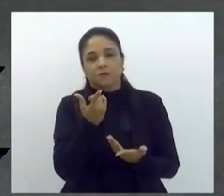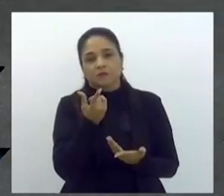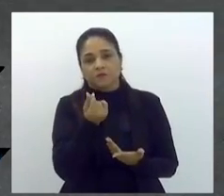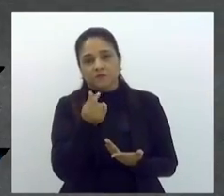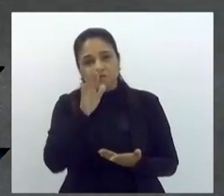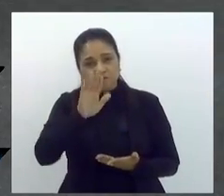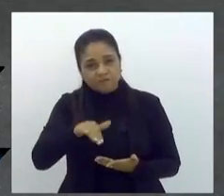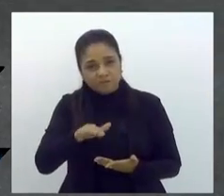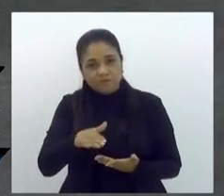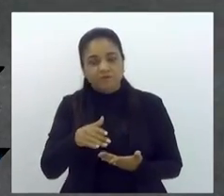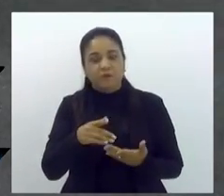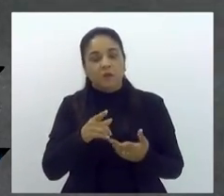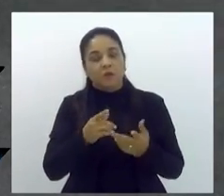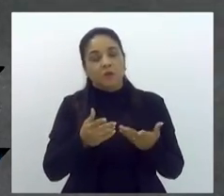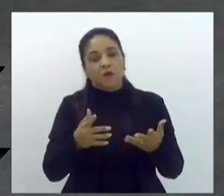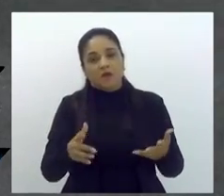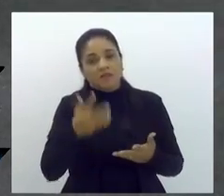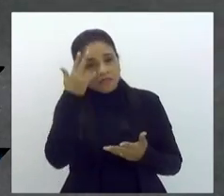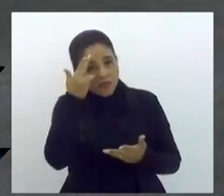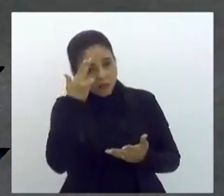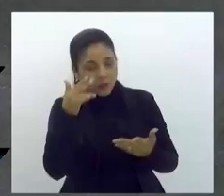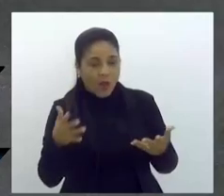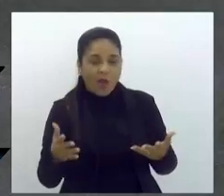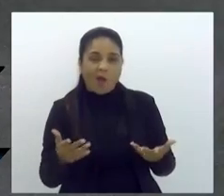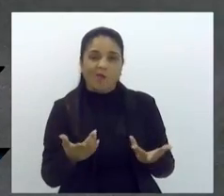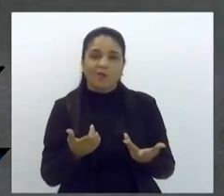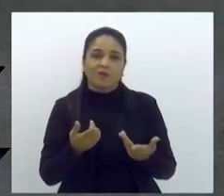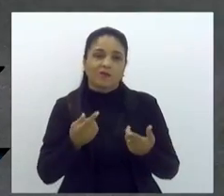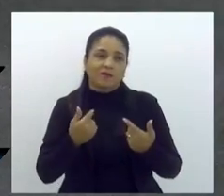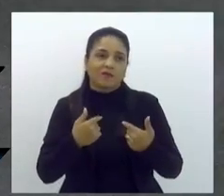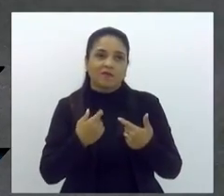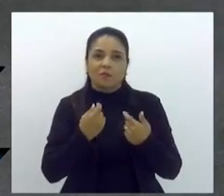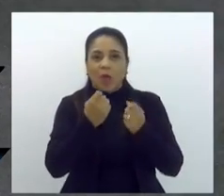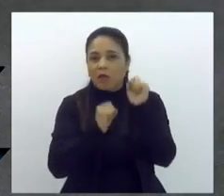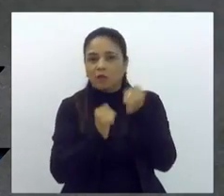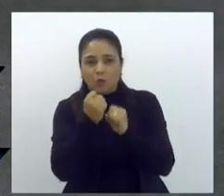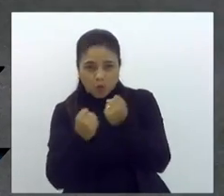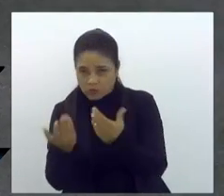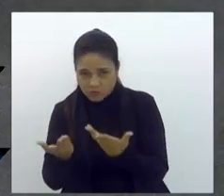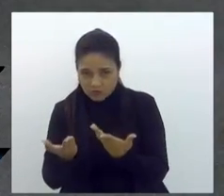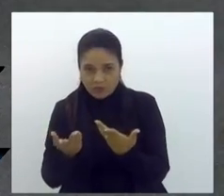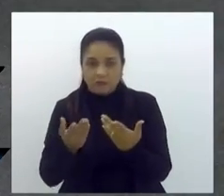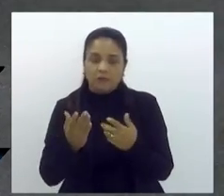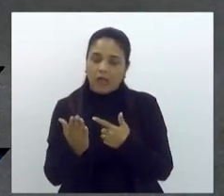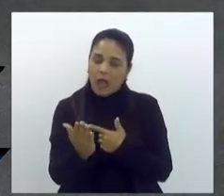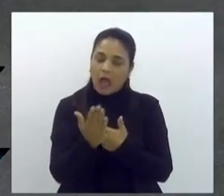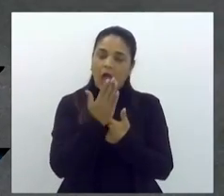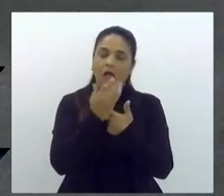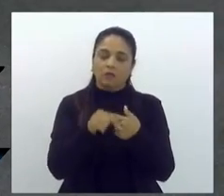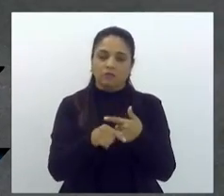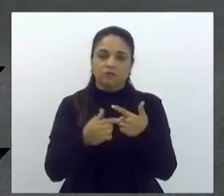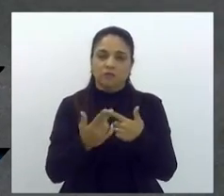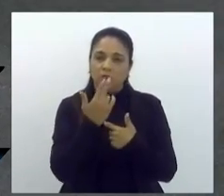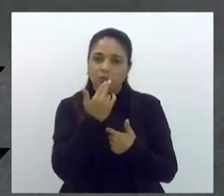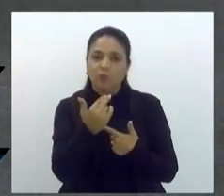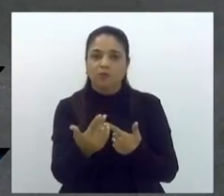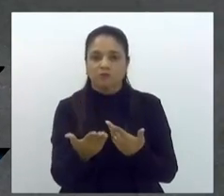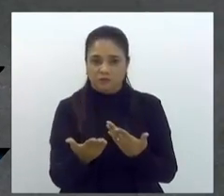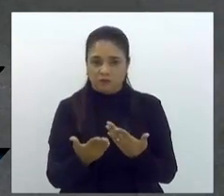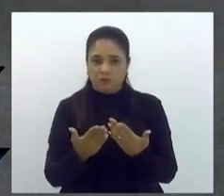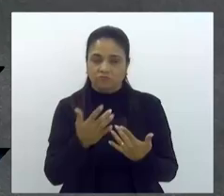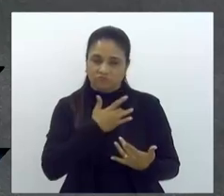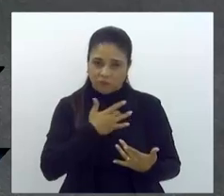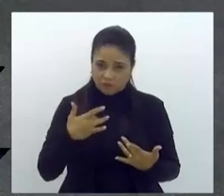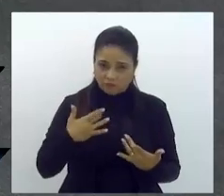índice de processamento ou seja alimentos é que contribuem mais para nutrição das famílias em 12